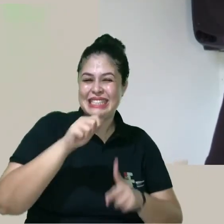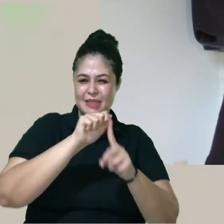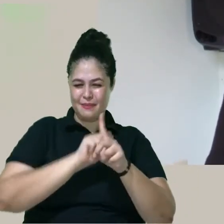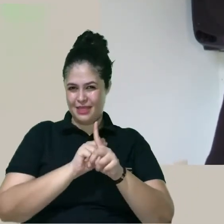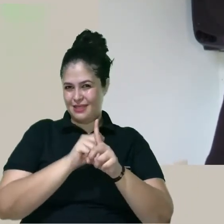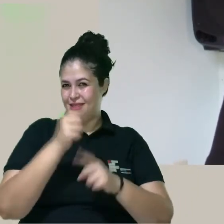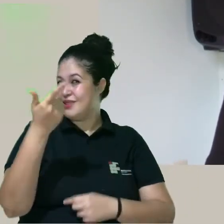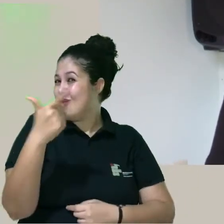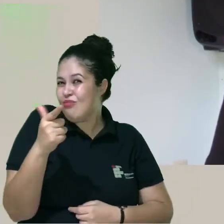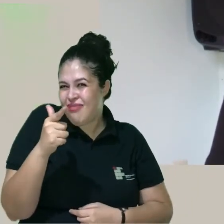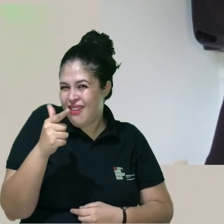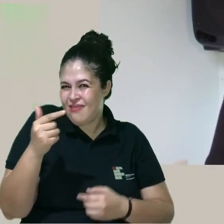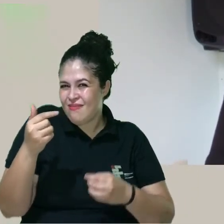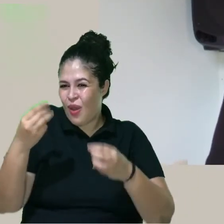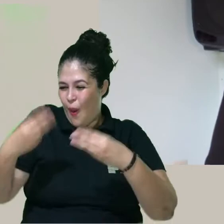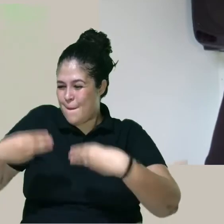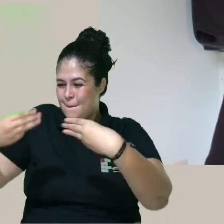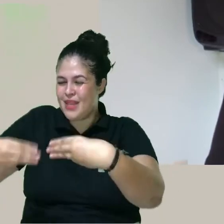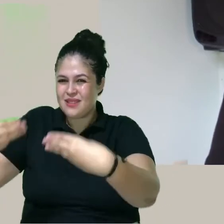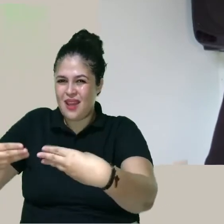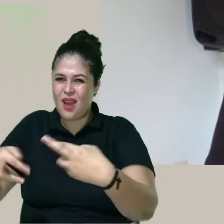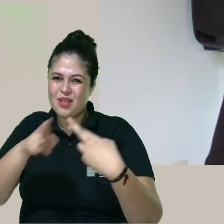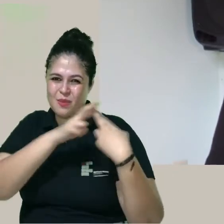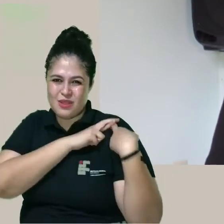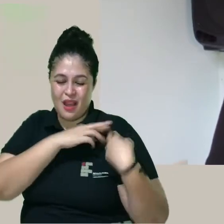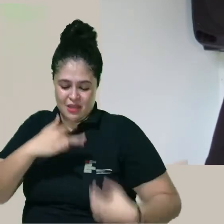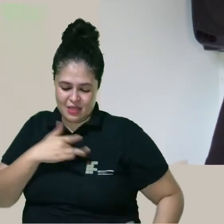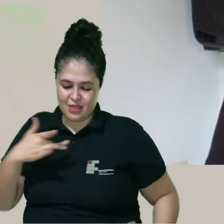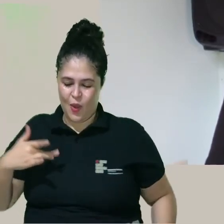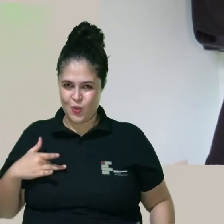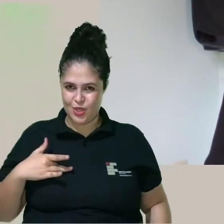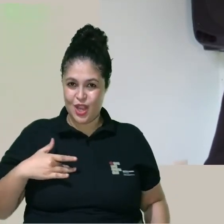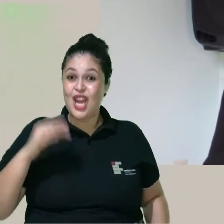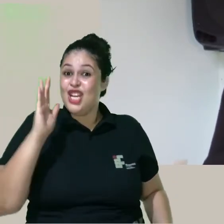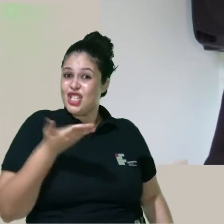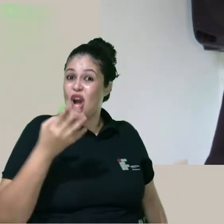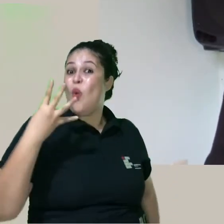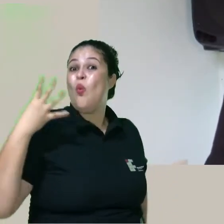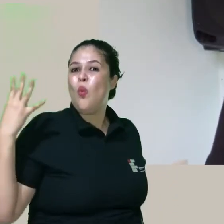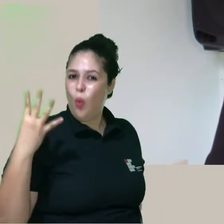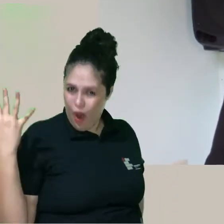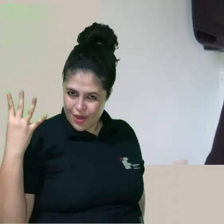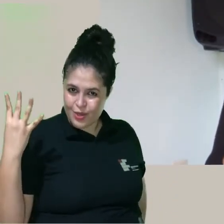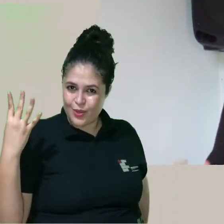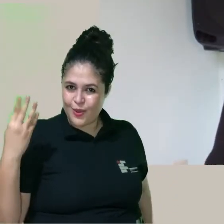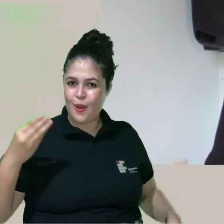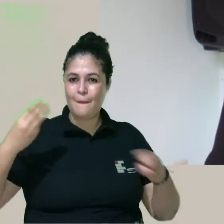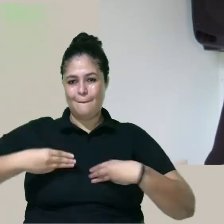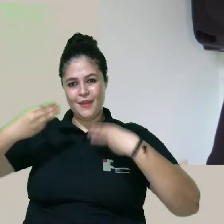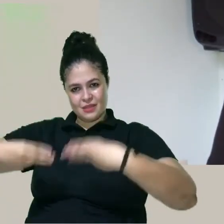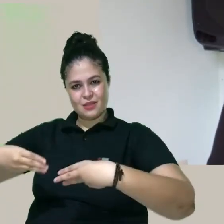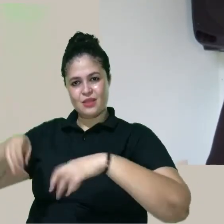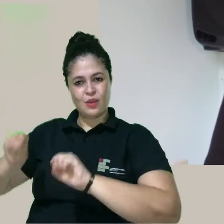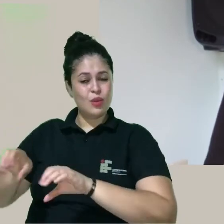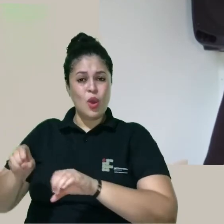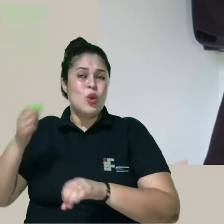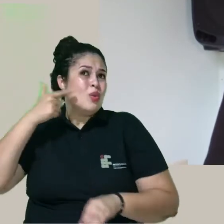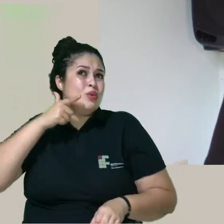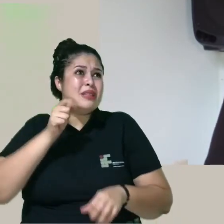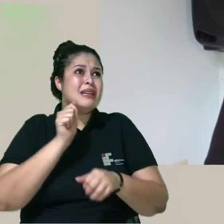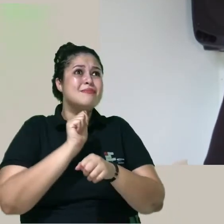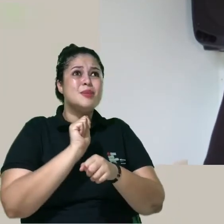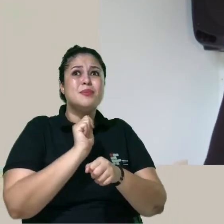ministro da Saúde e já estamos no nosso 4º ministro da Educação. Então não dá para